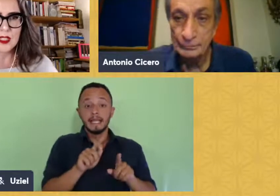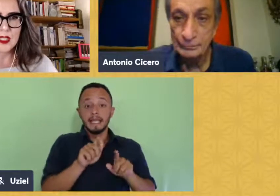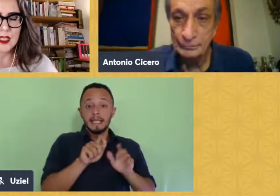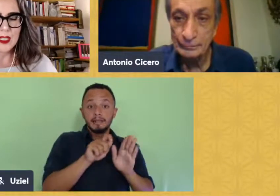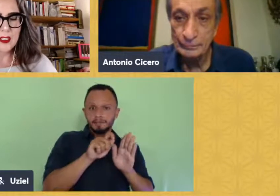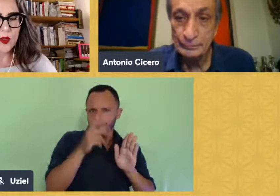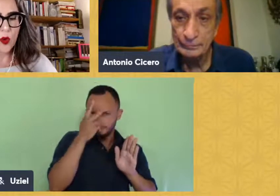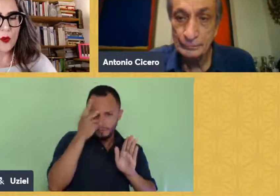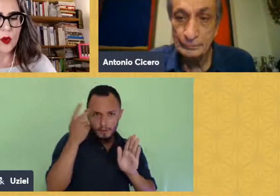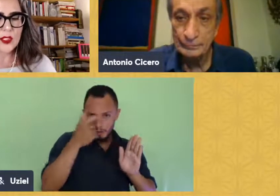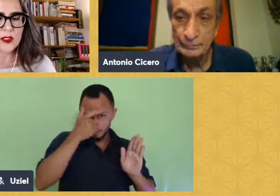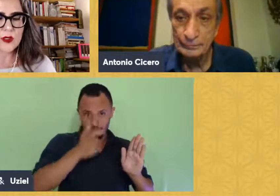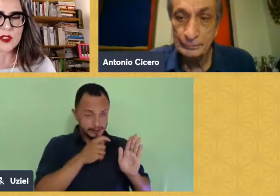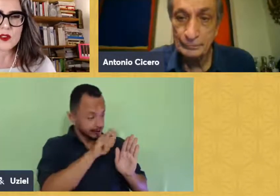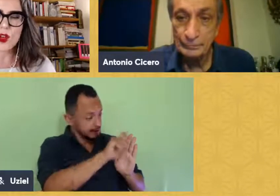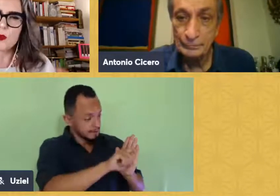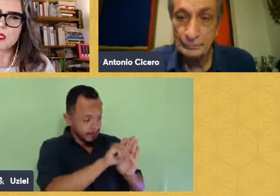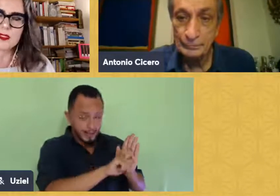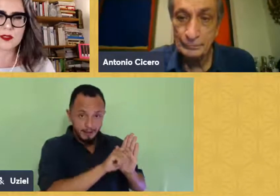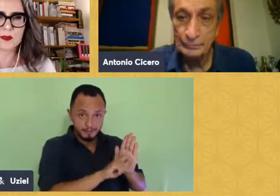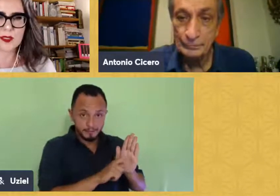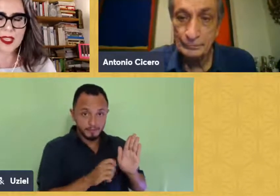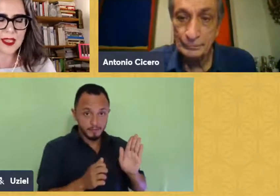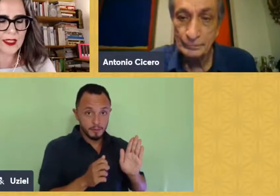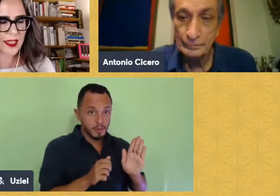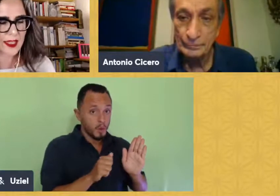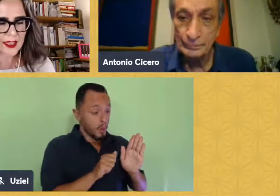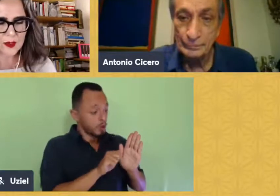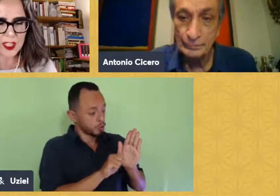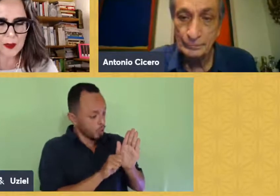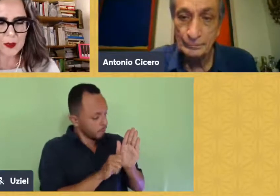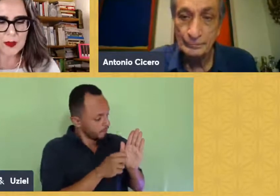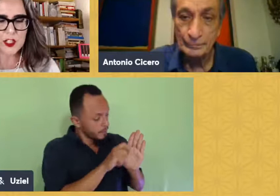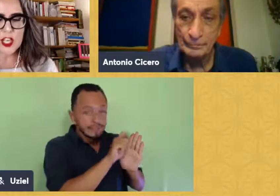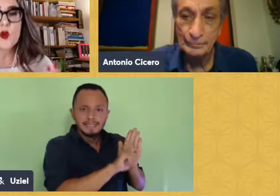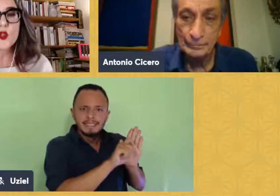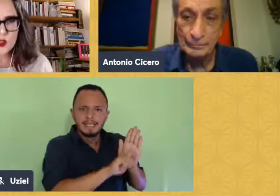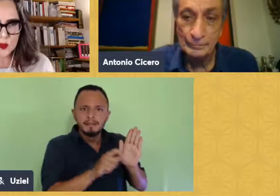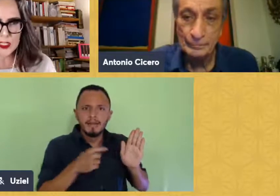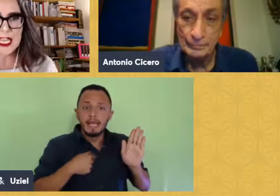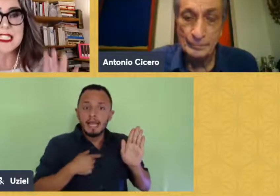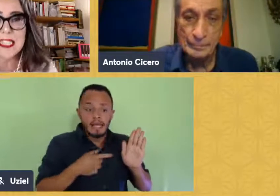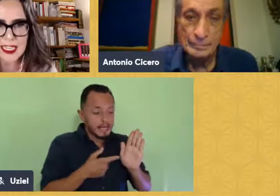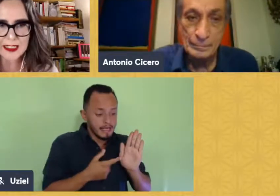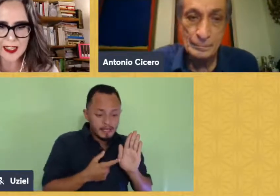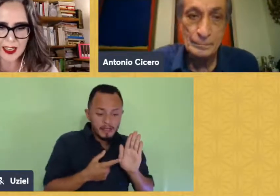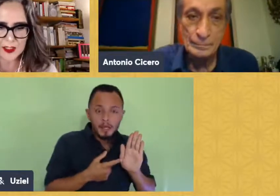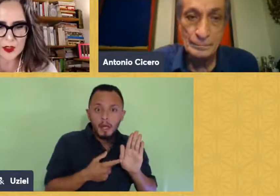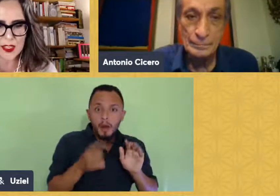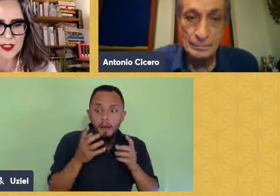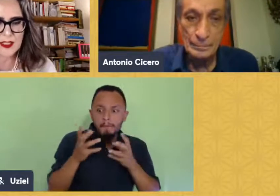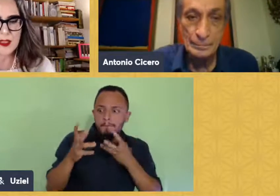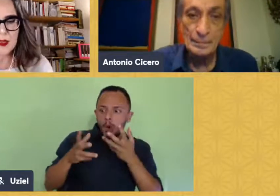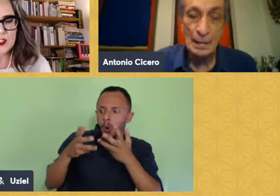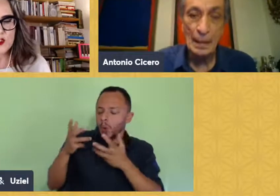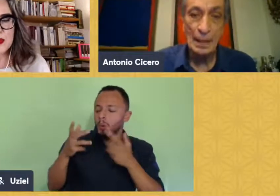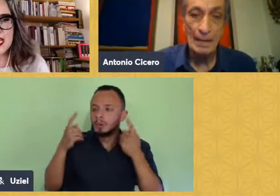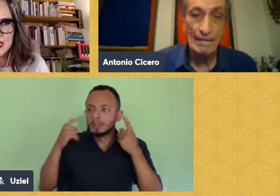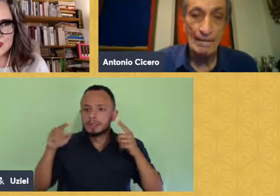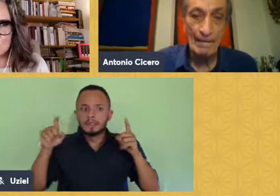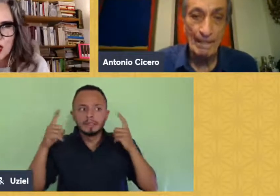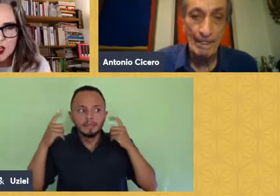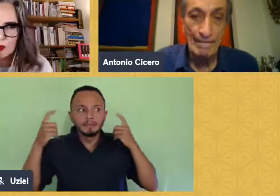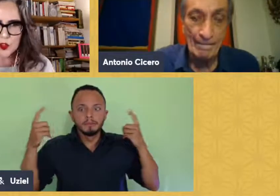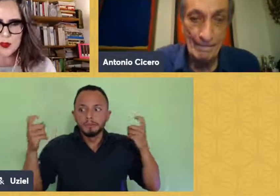canção, que eles compõem suas obras sem usar propriamente recursos musicais nem literários, né? Que a partir de